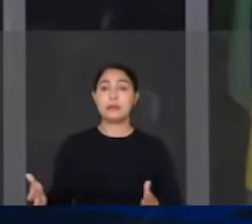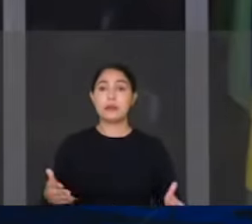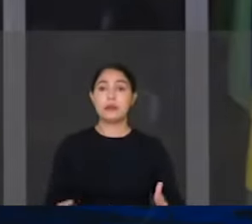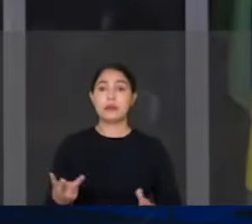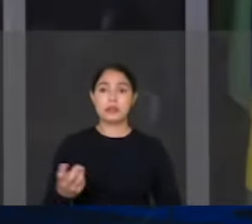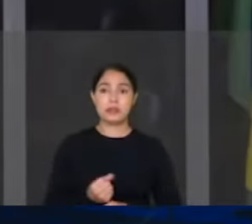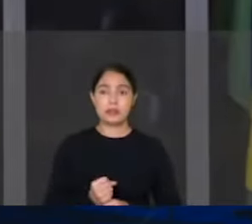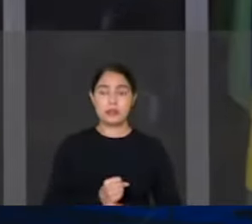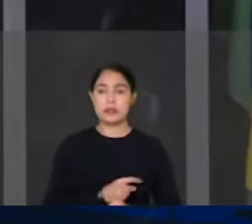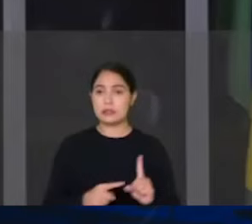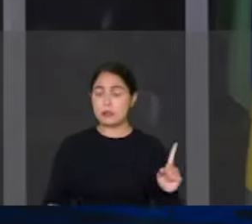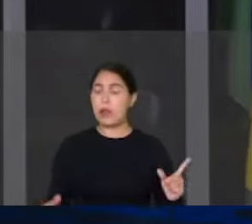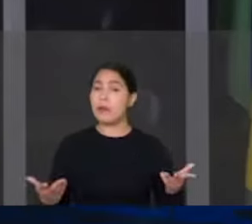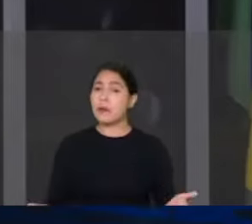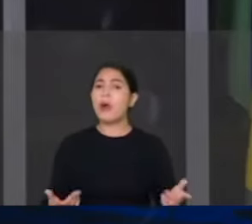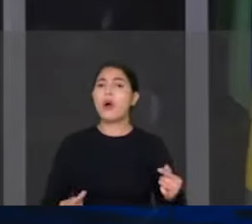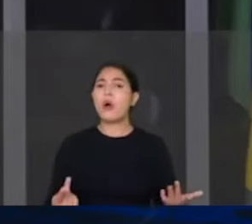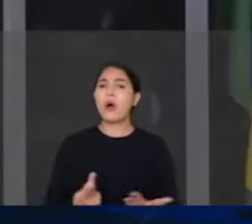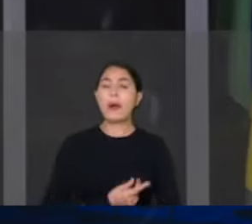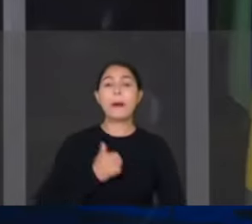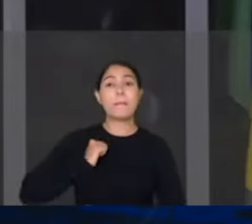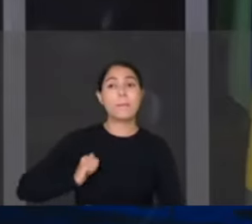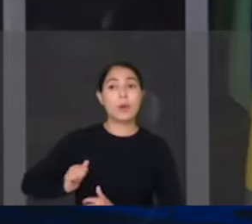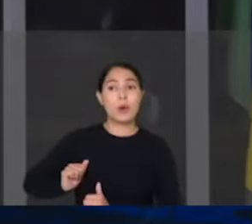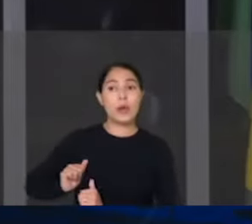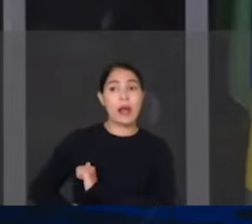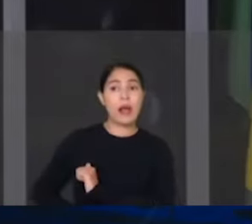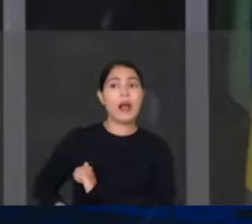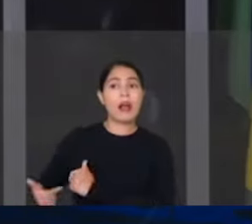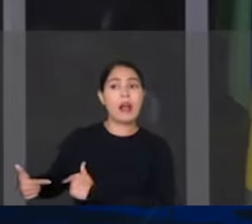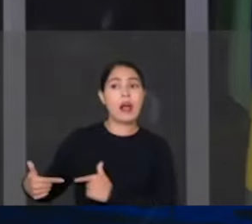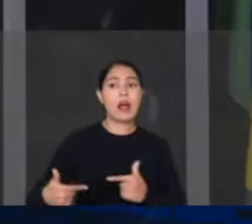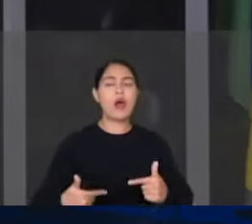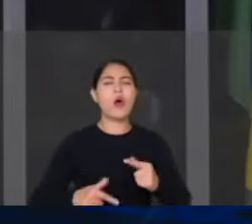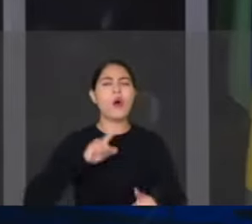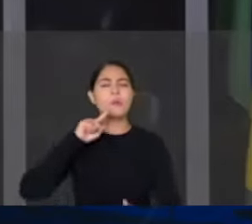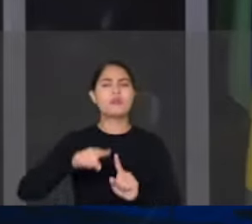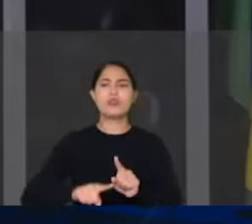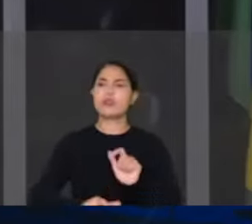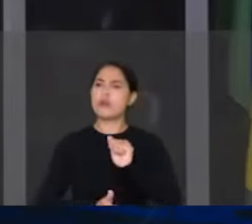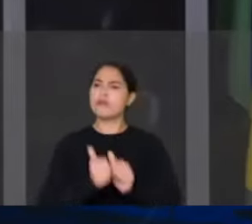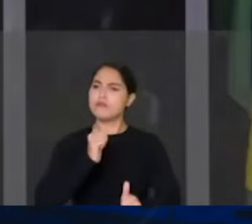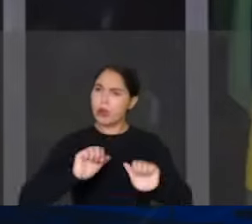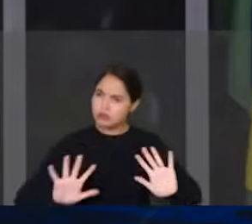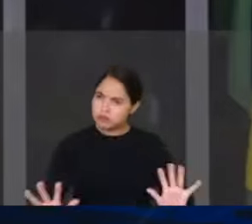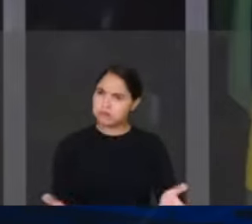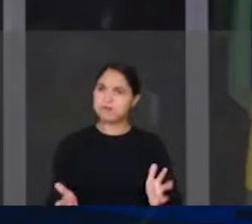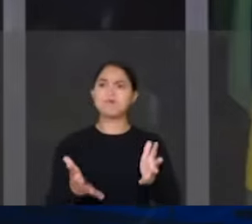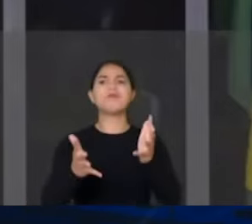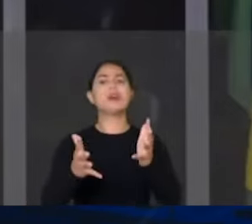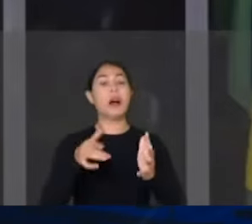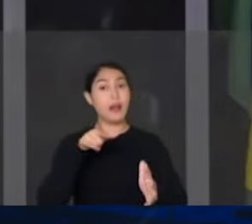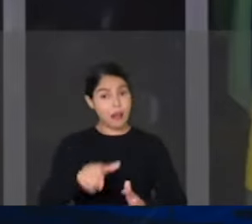Atleta, batendo todos os recordes de captação na Lei de Incentivo ao Esporte, incentivando o esporte